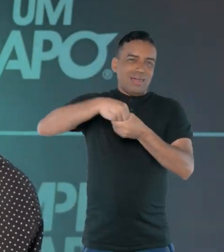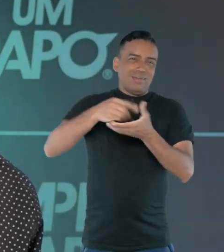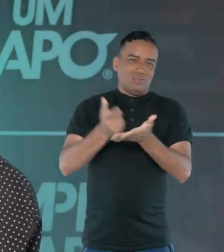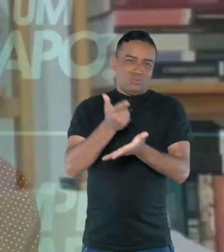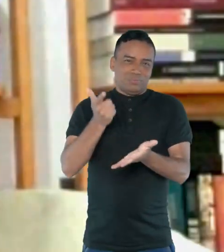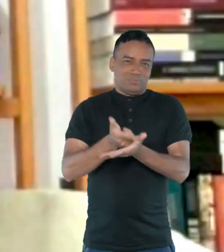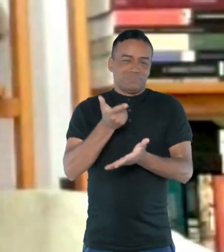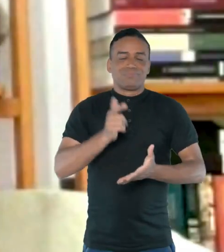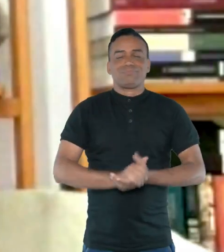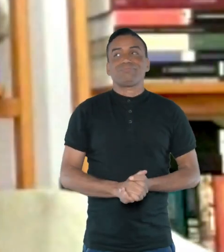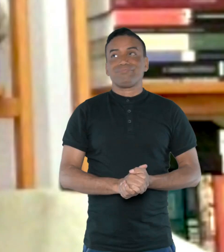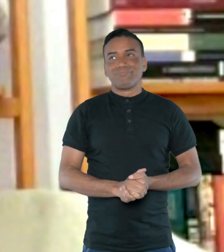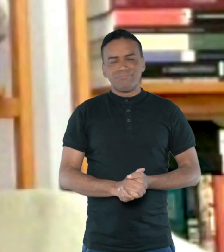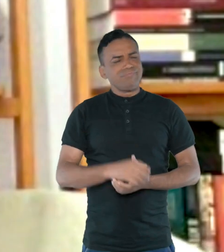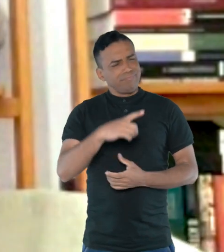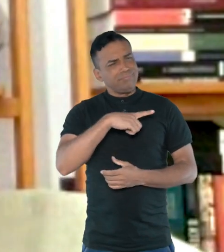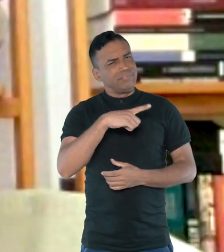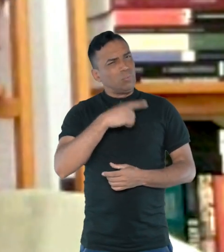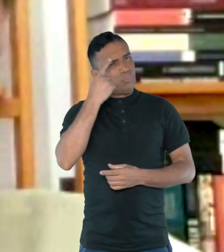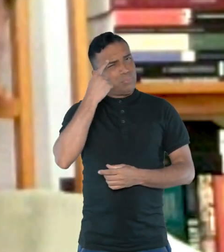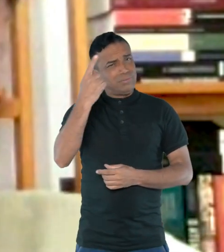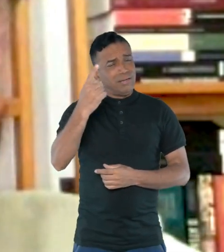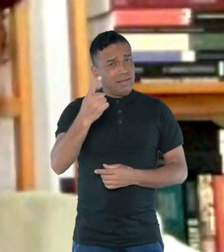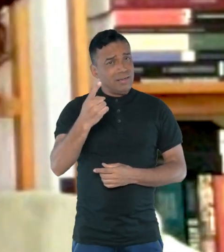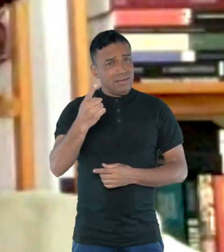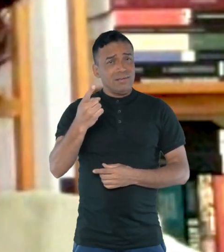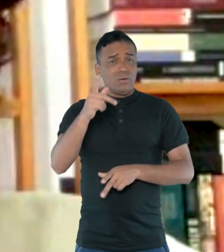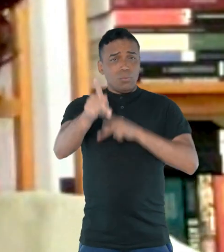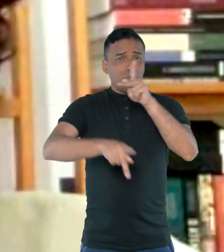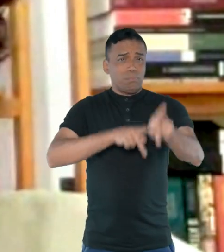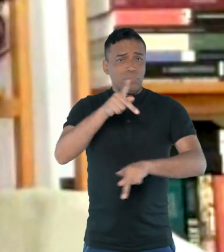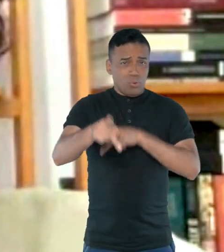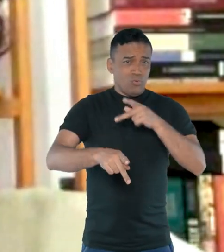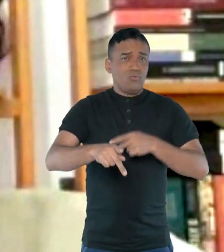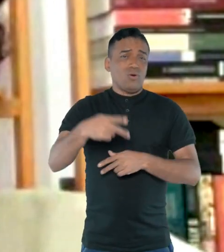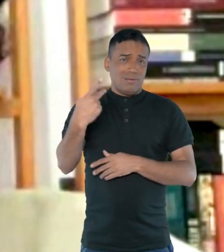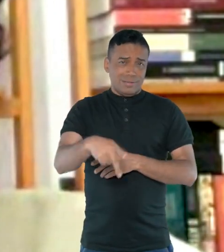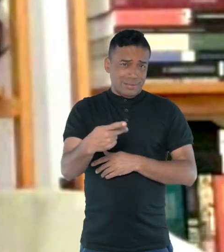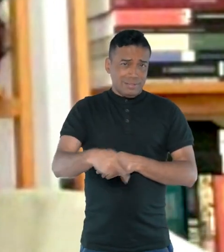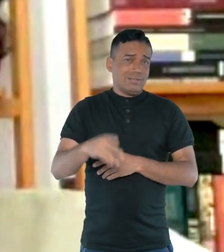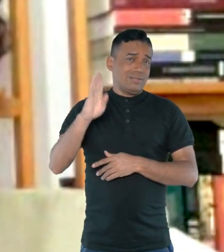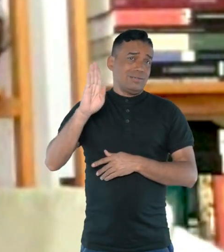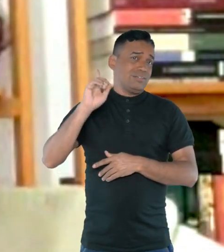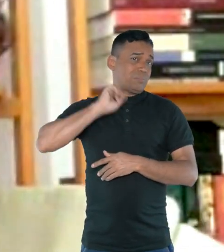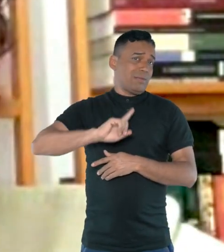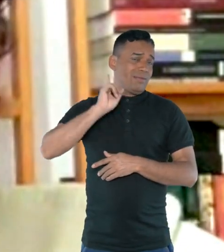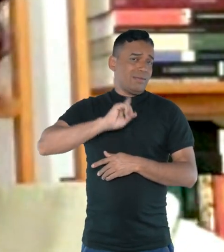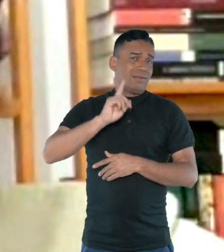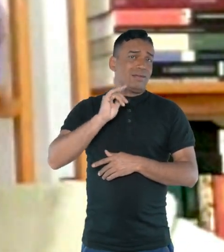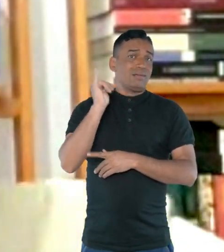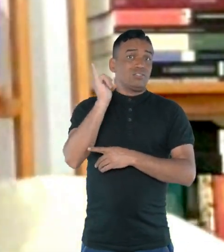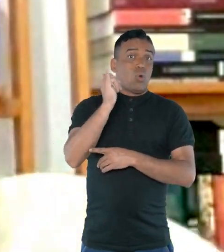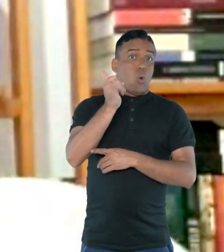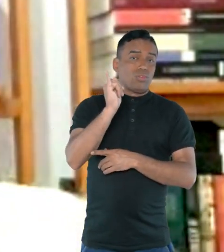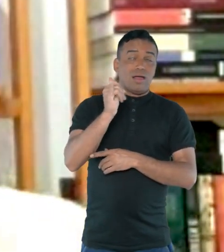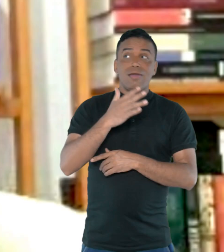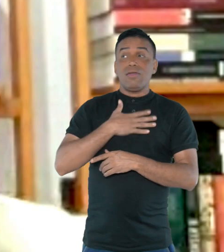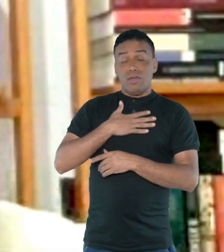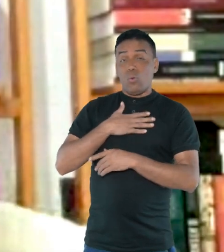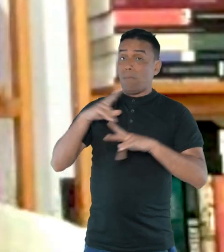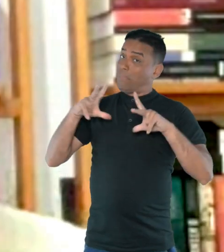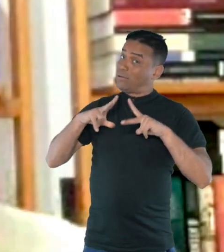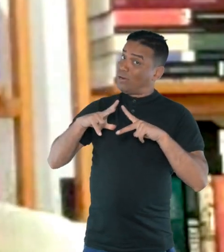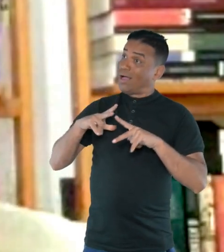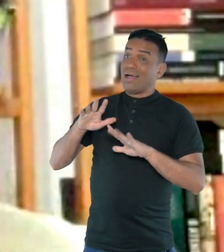Existe uma ideia de que o mineiro gosta muito de contar causo, mas eu particularmente gosto de ouvir causos, de